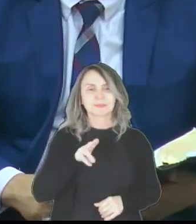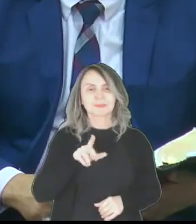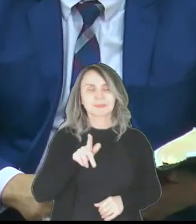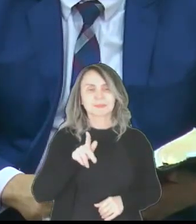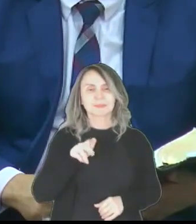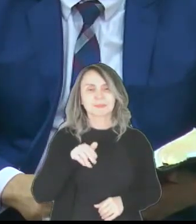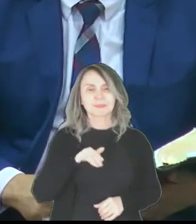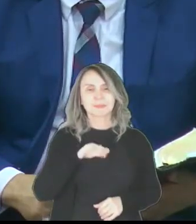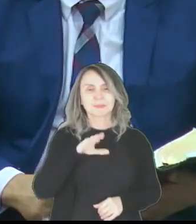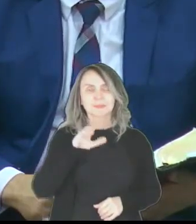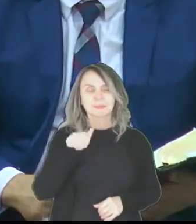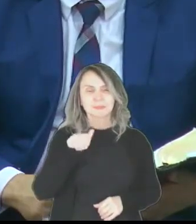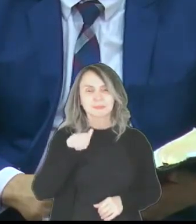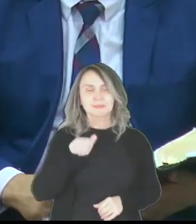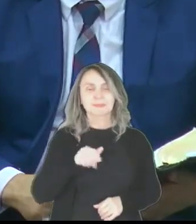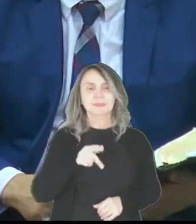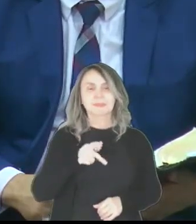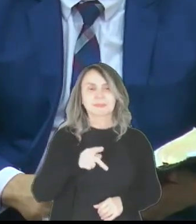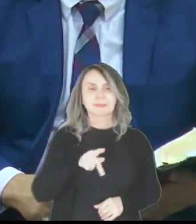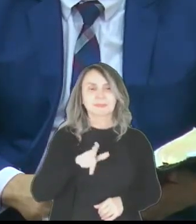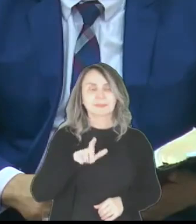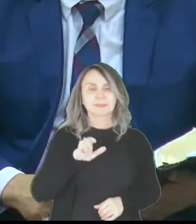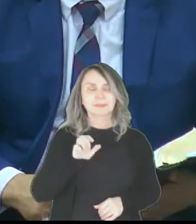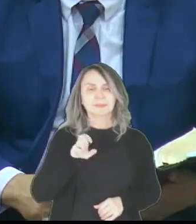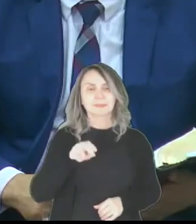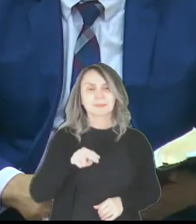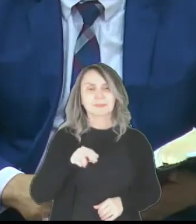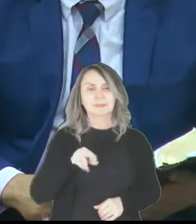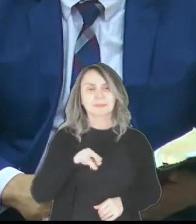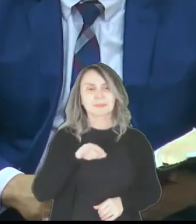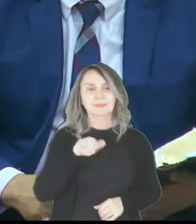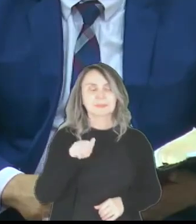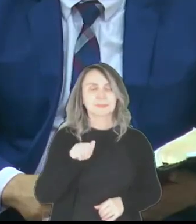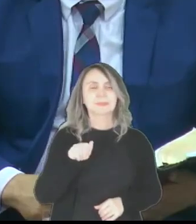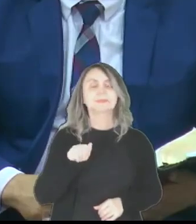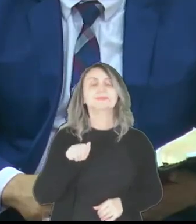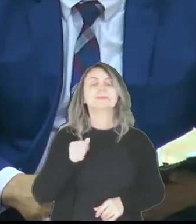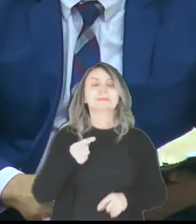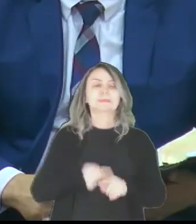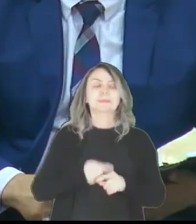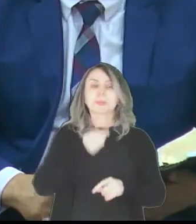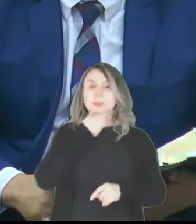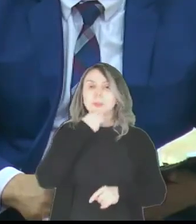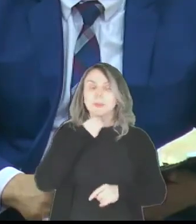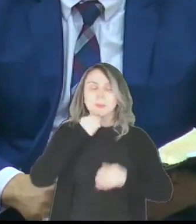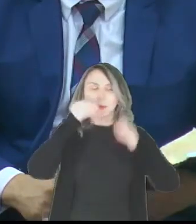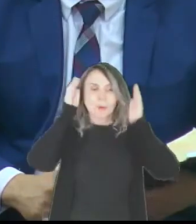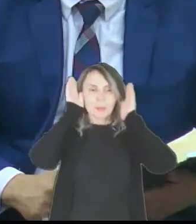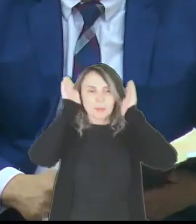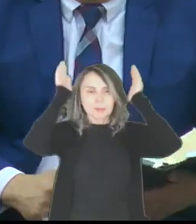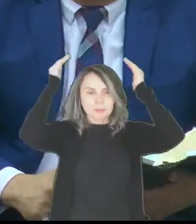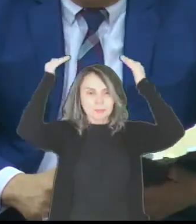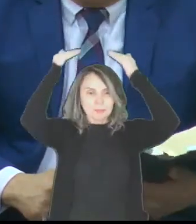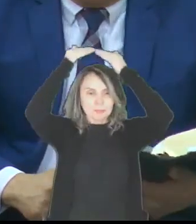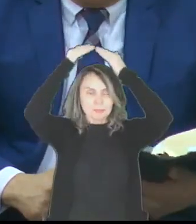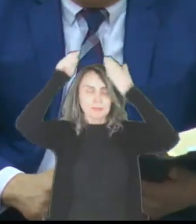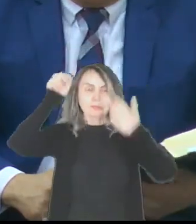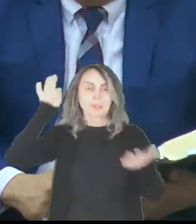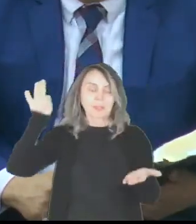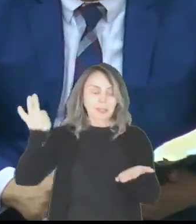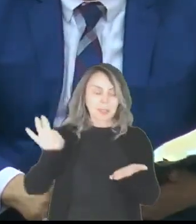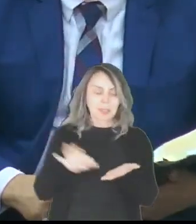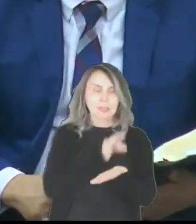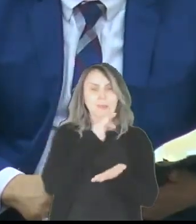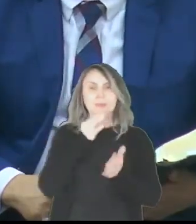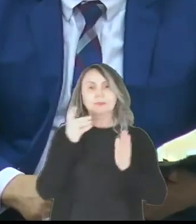porta vai ser salvo, porque o Papa assinou um decreto que dando indulgência. Indulgência quer dizer perdão. Glória a